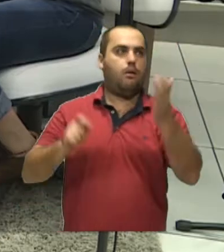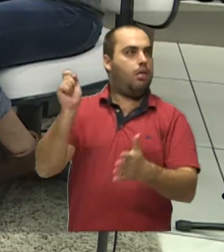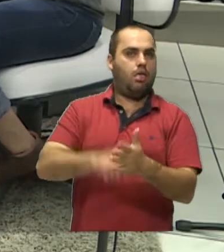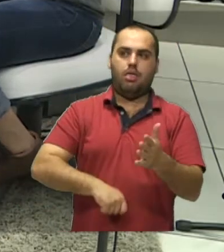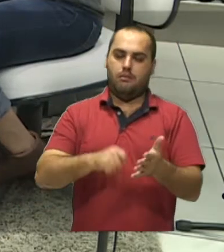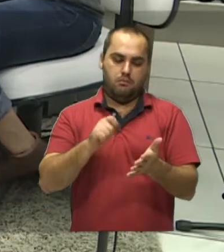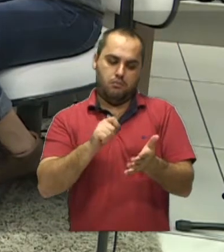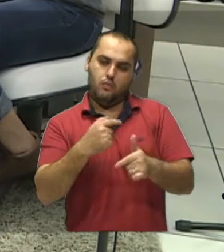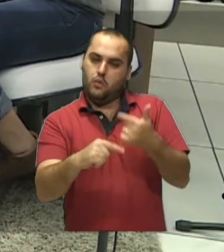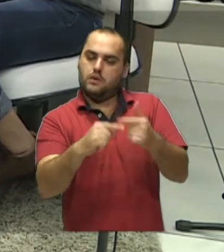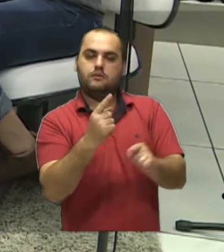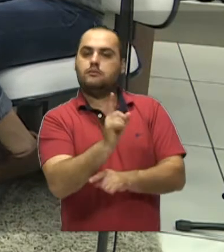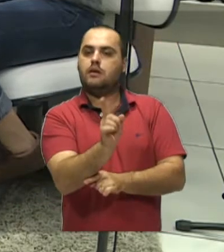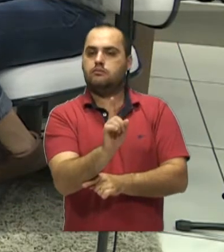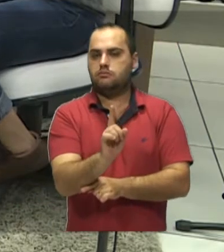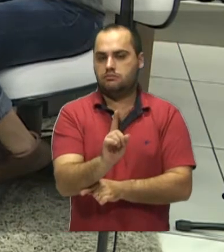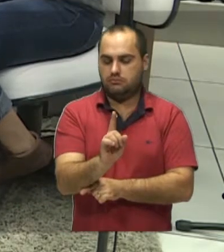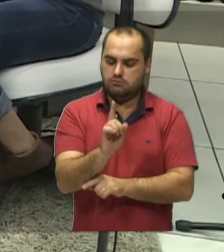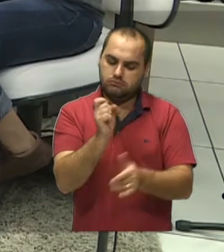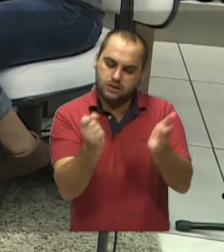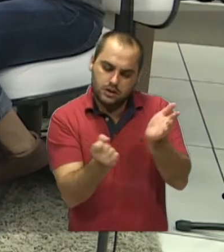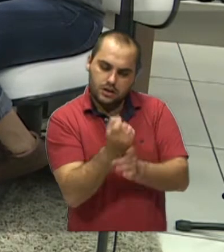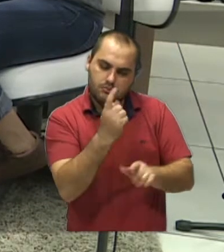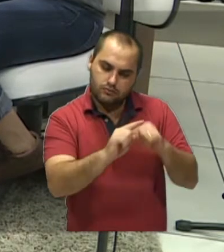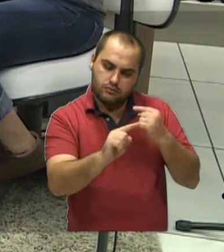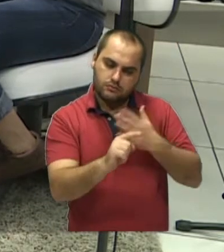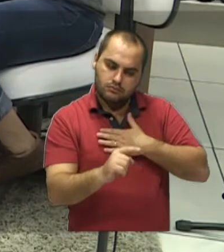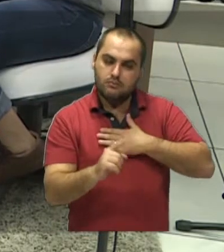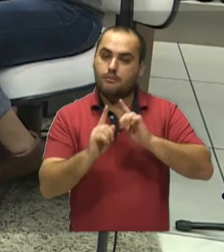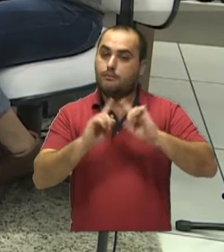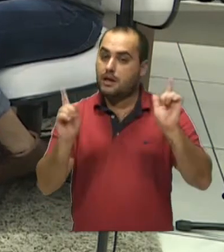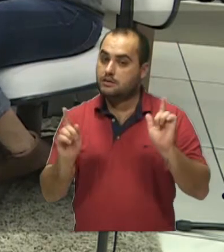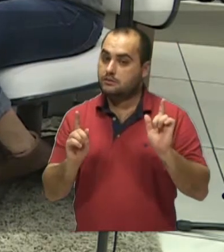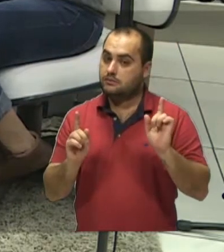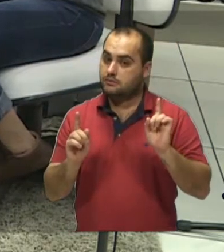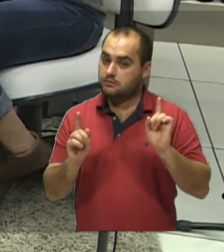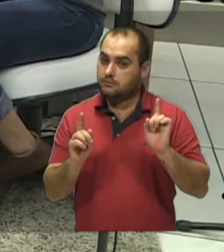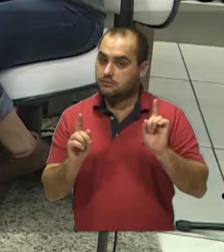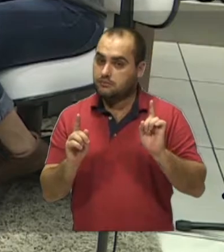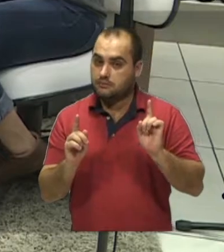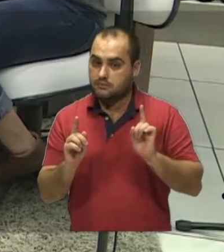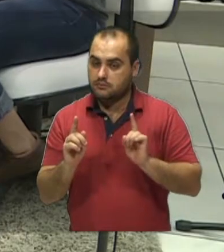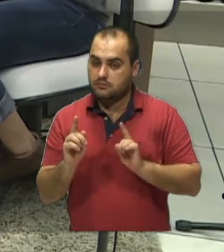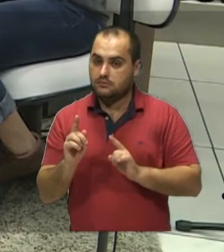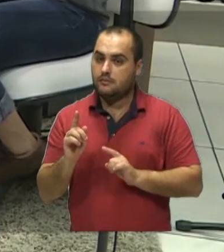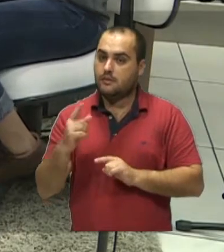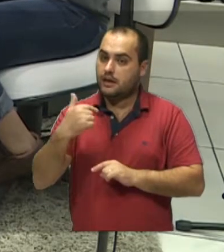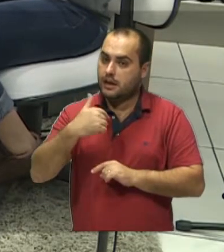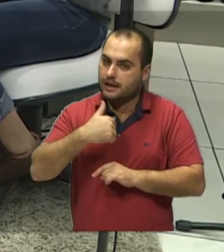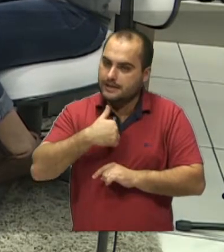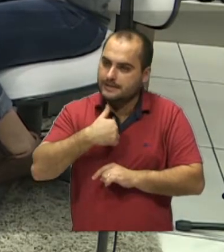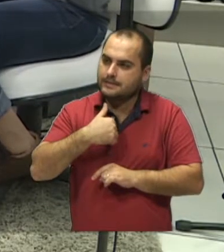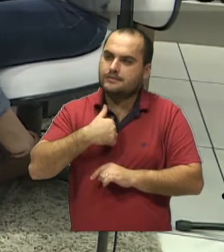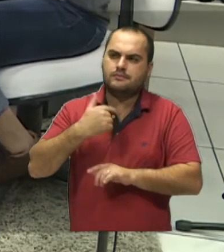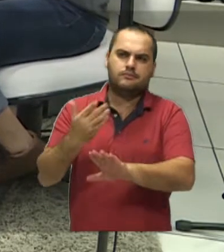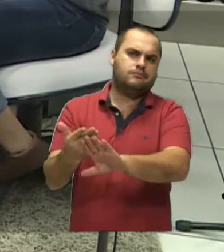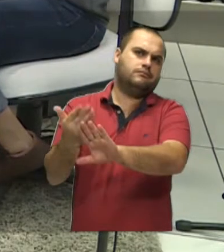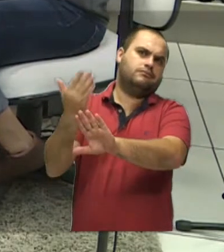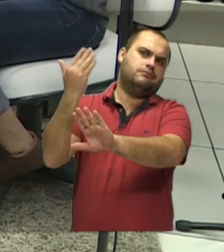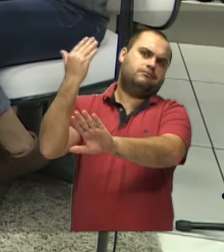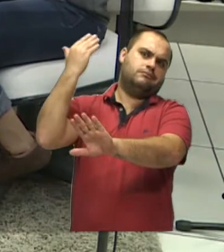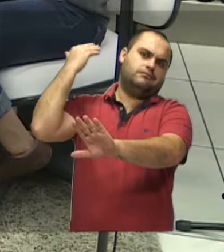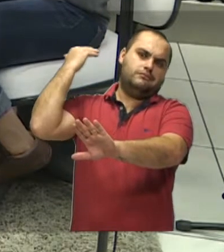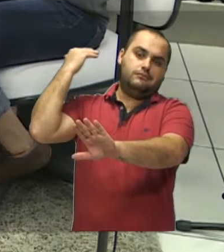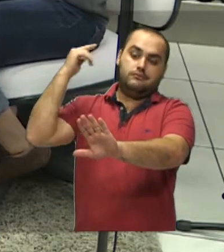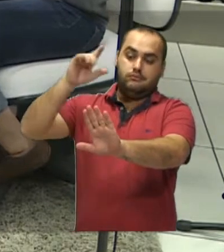claro, eu fiz a música e a composição, mas eu nem me comparo. Eu acho que, né, eu tô ainda muito atrás do